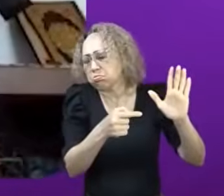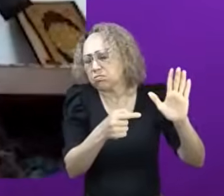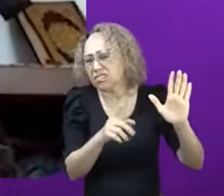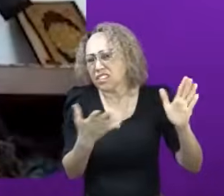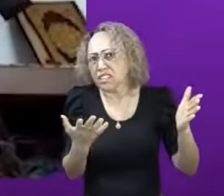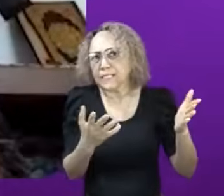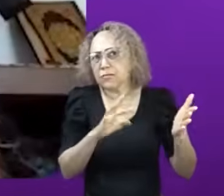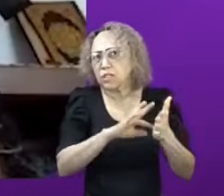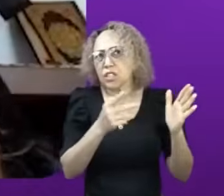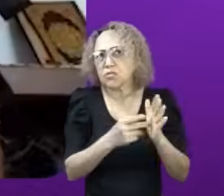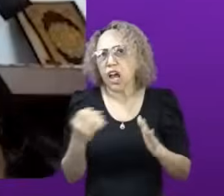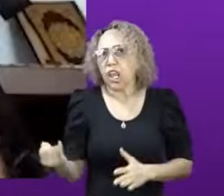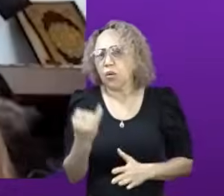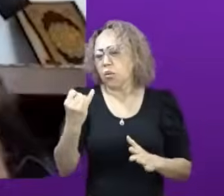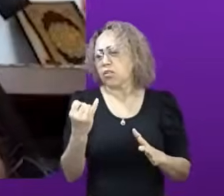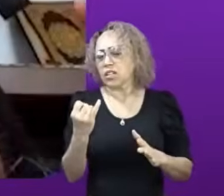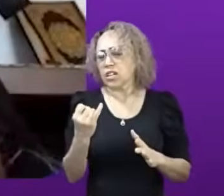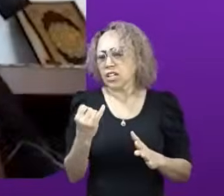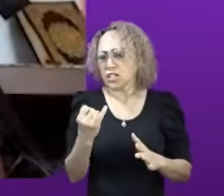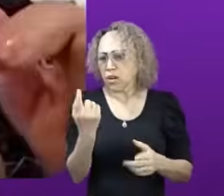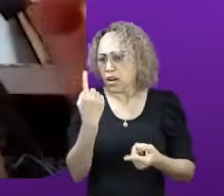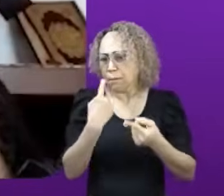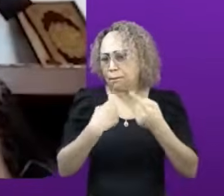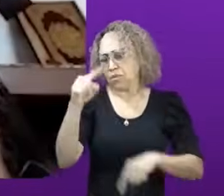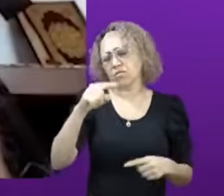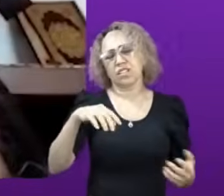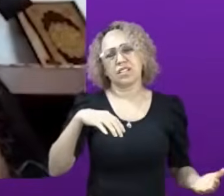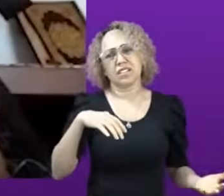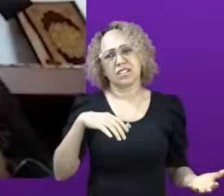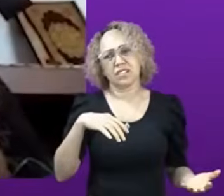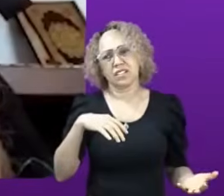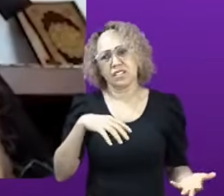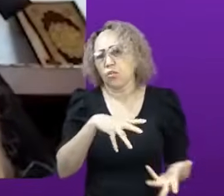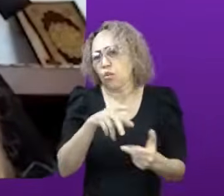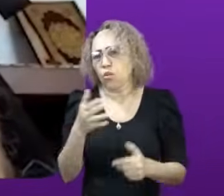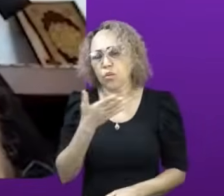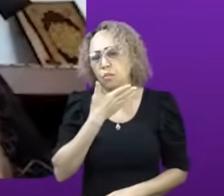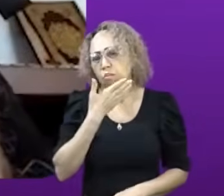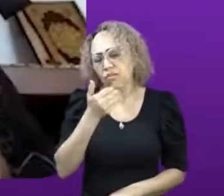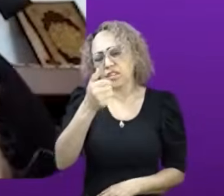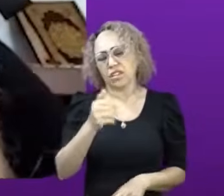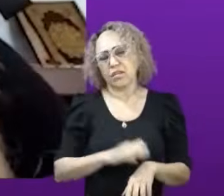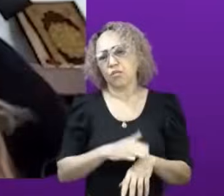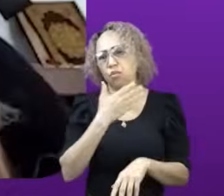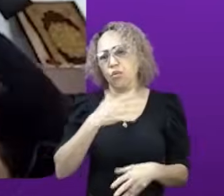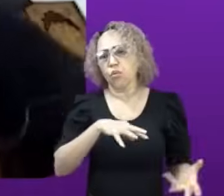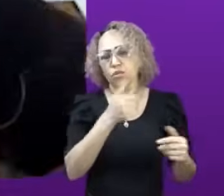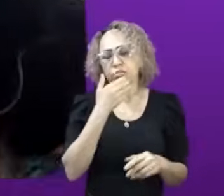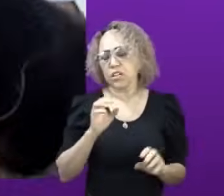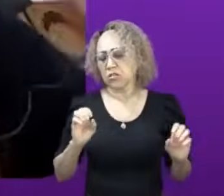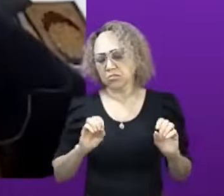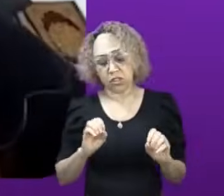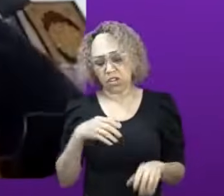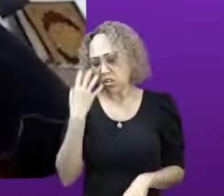nossa postura faz com que essa mensagem sempre seja lembrada nas nossas músicas, nas nossas